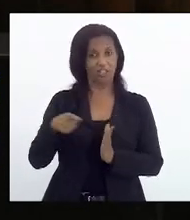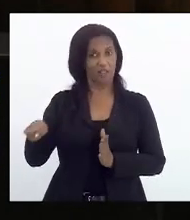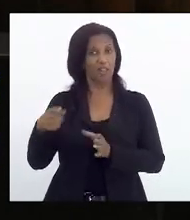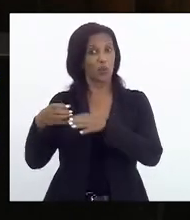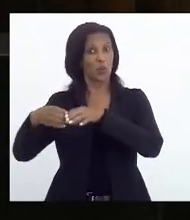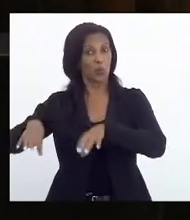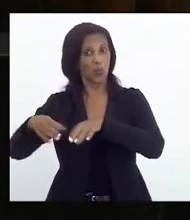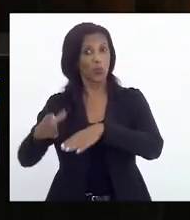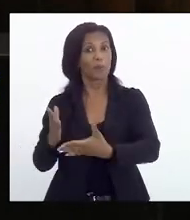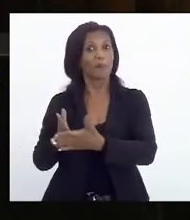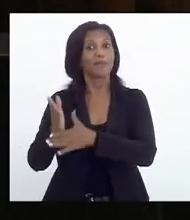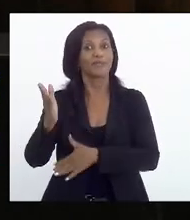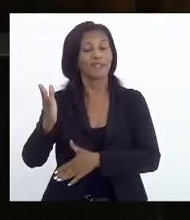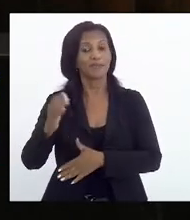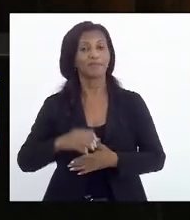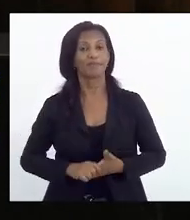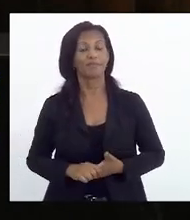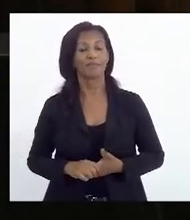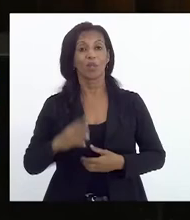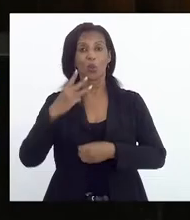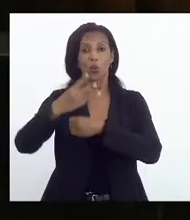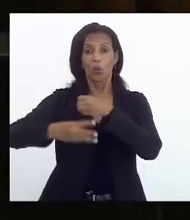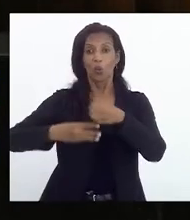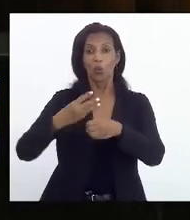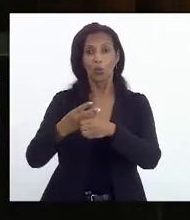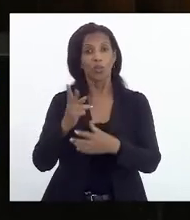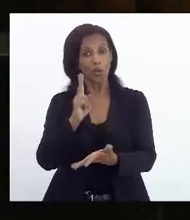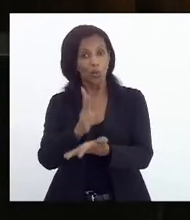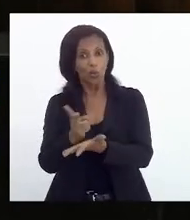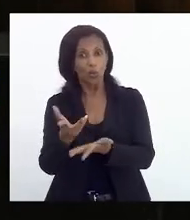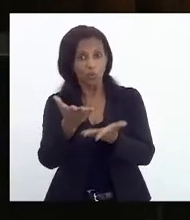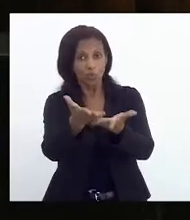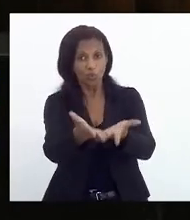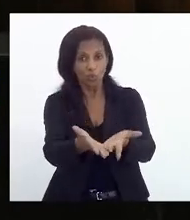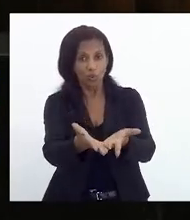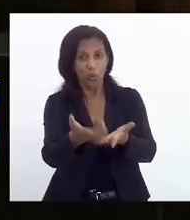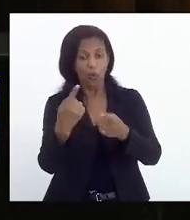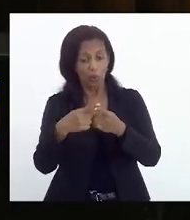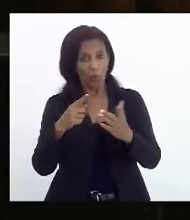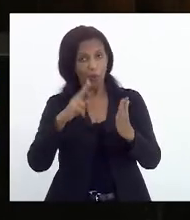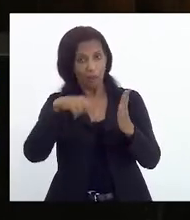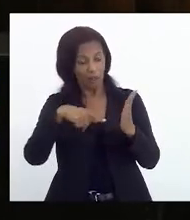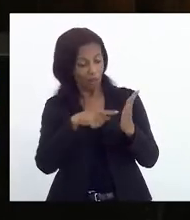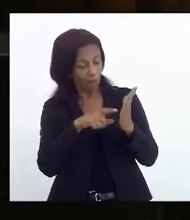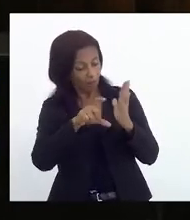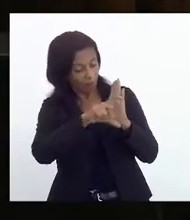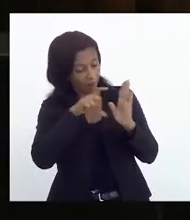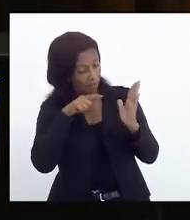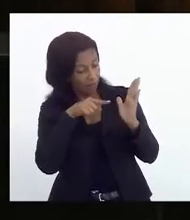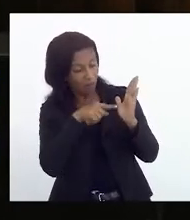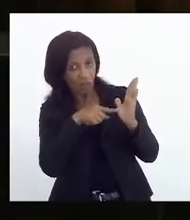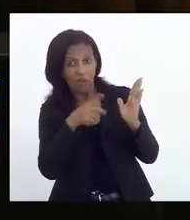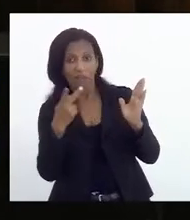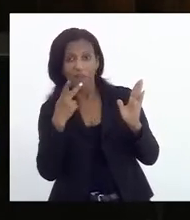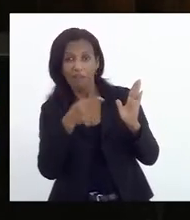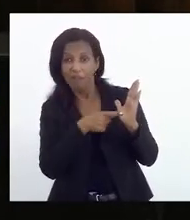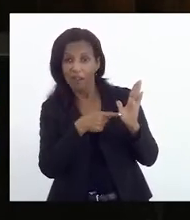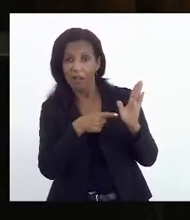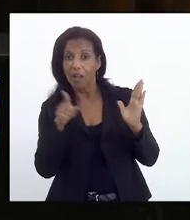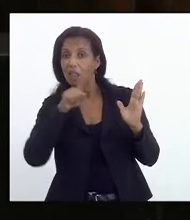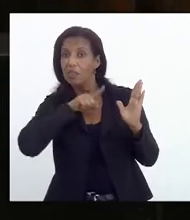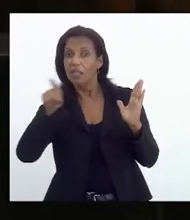naquele concurso e passar o triénio continua a valer para o Senhor porque o artigo ou parágrafo único diz